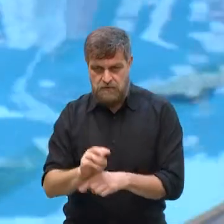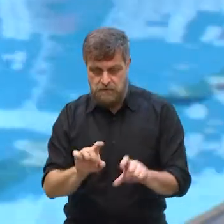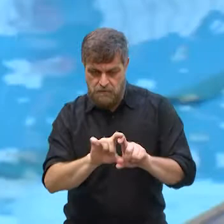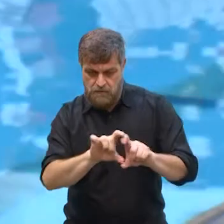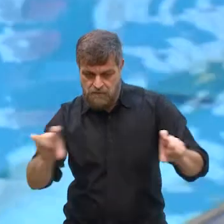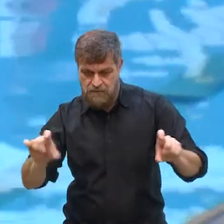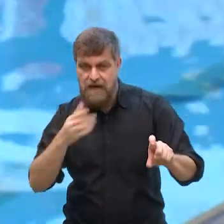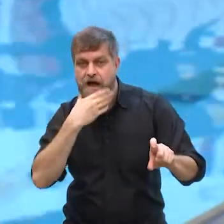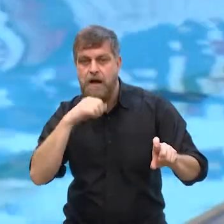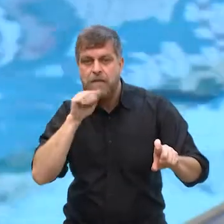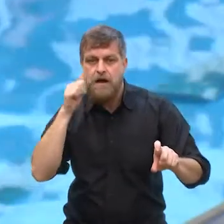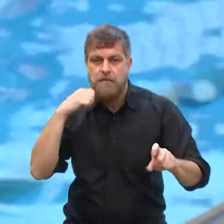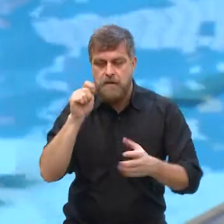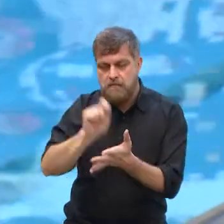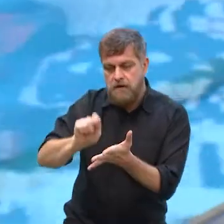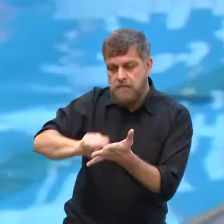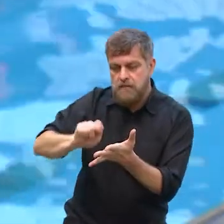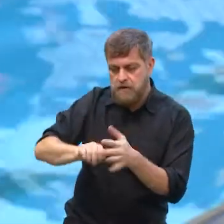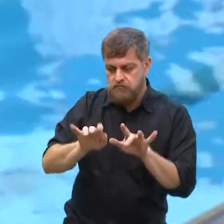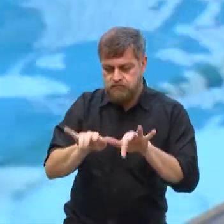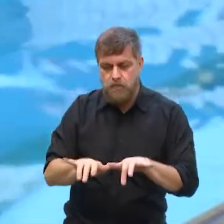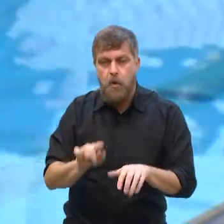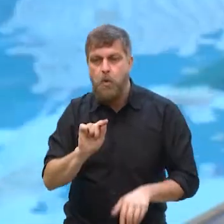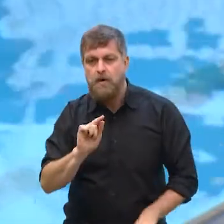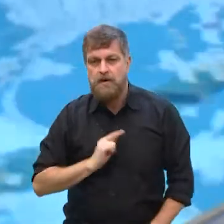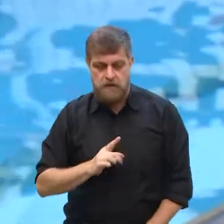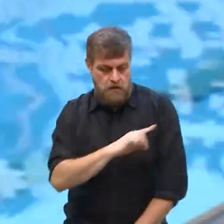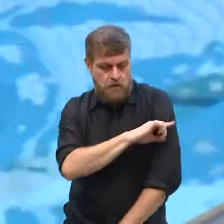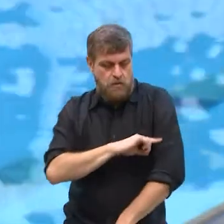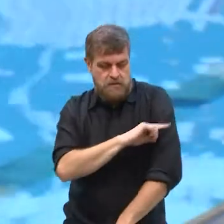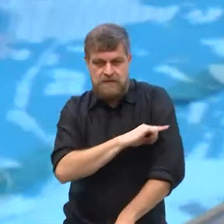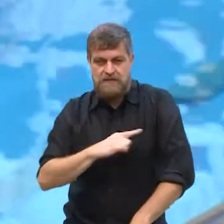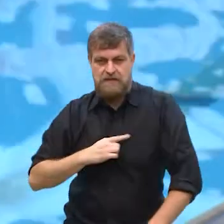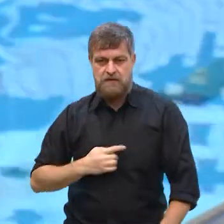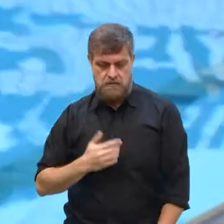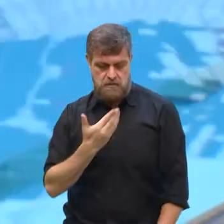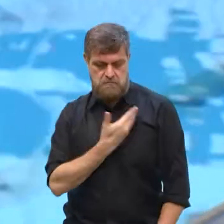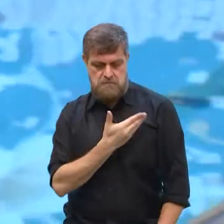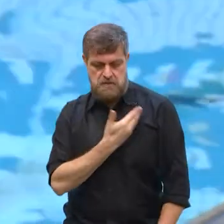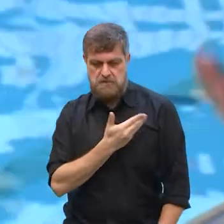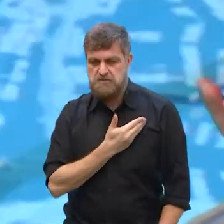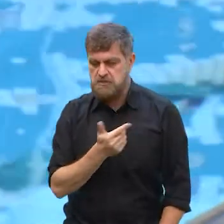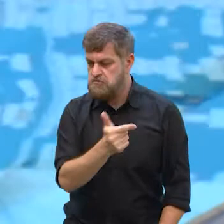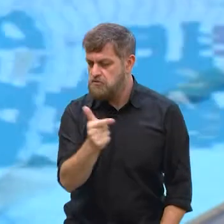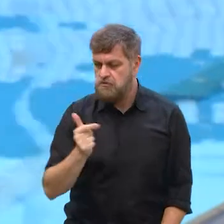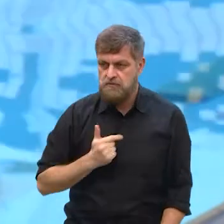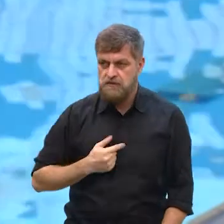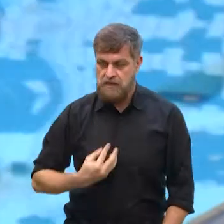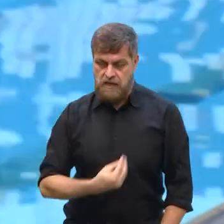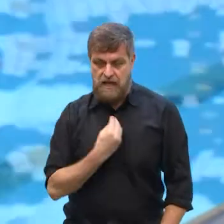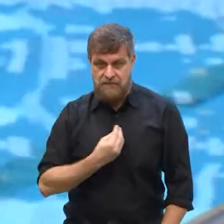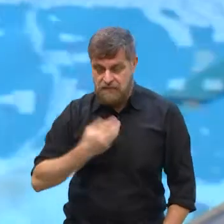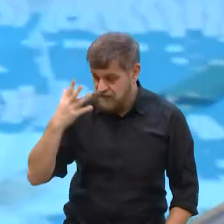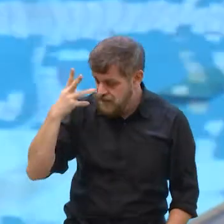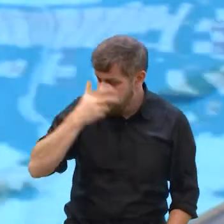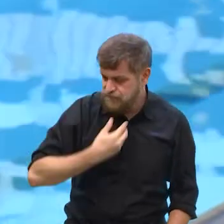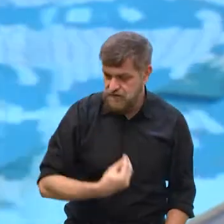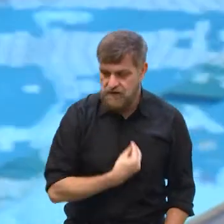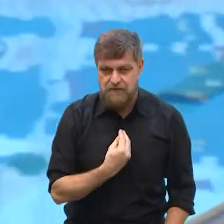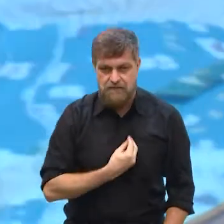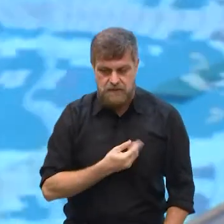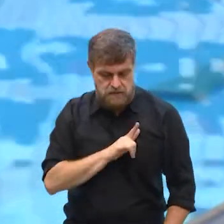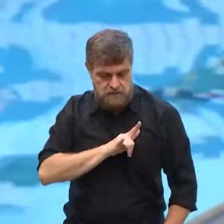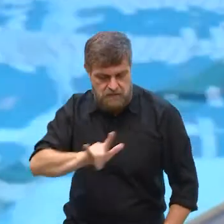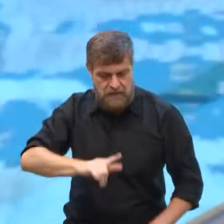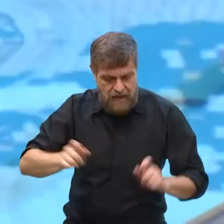frase que seus pais escreveram e fala assim: o Daniel não tem complexo, vê a vida sempre bela, ama viver e diz que